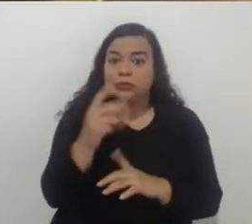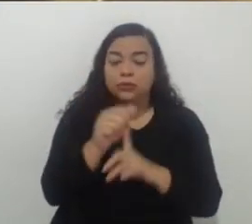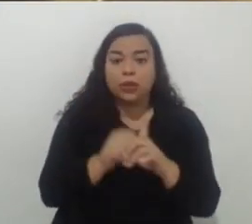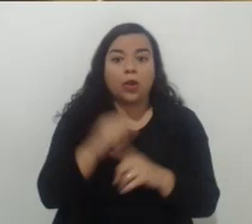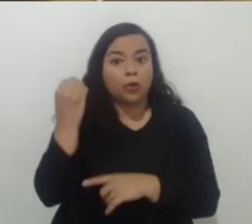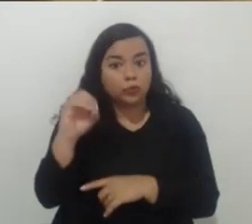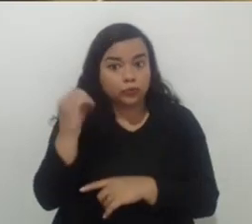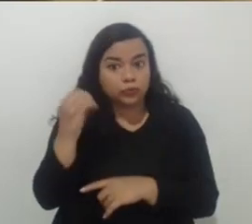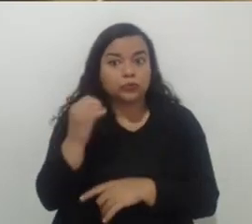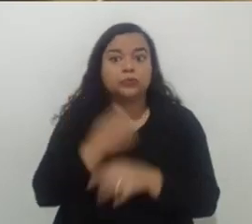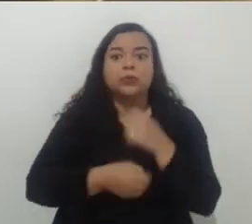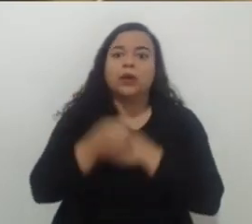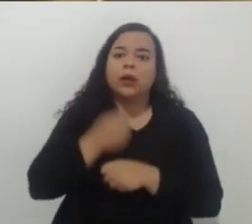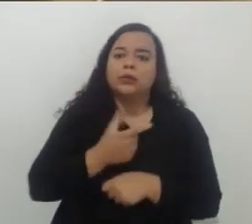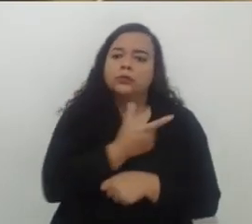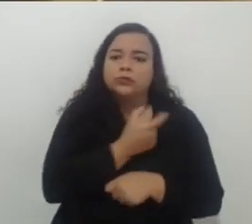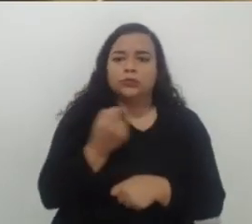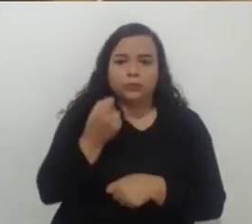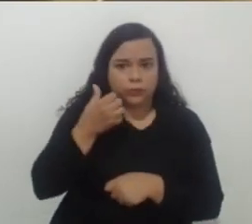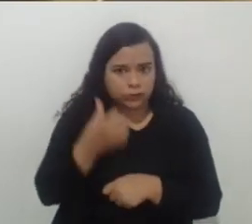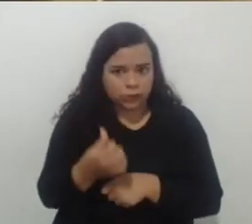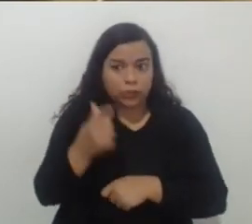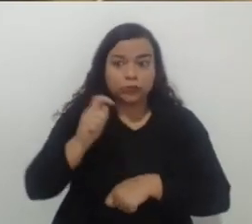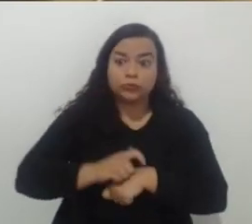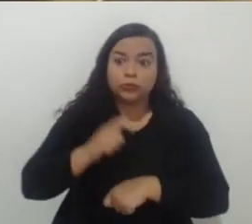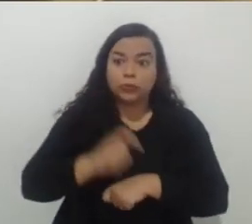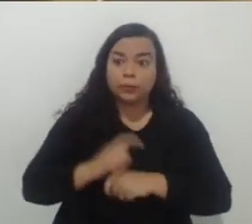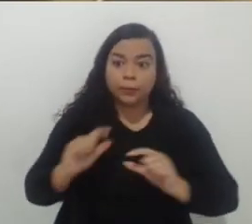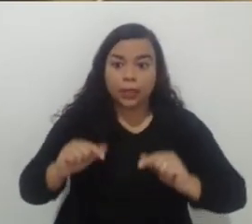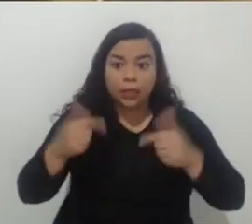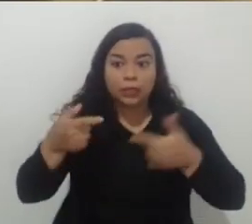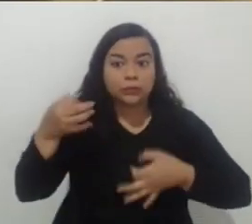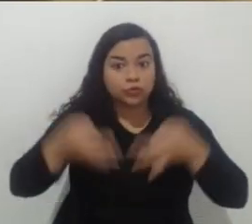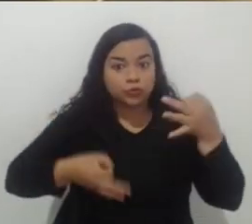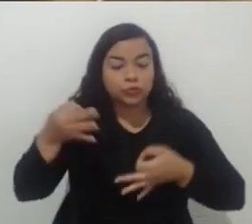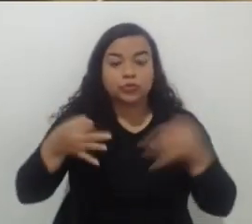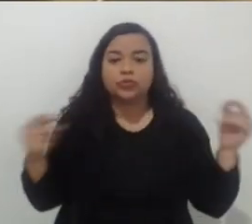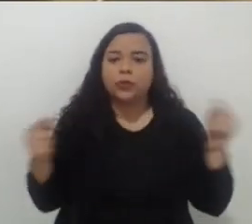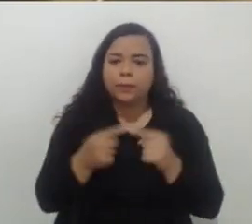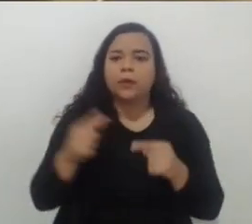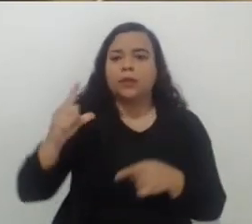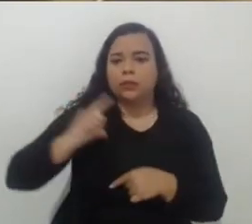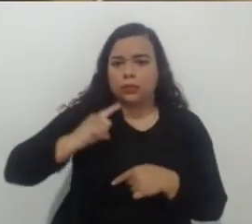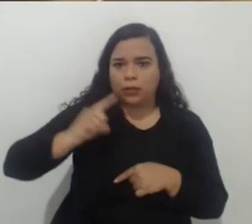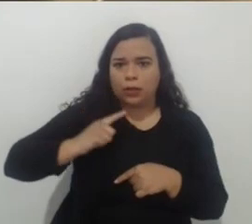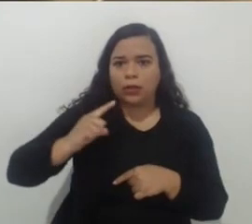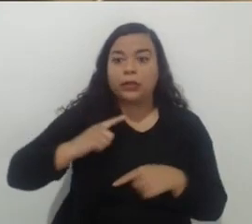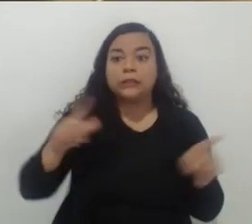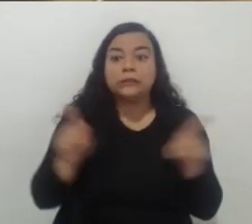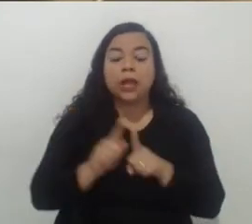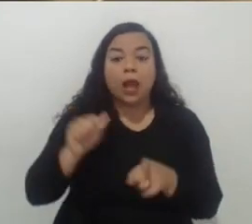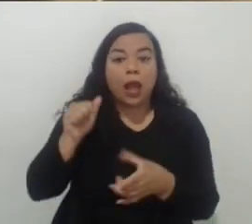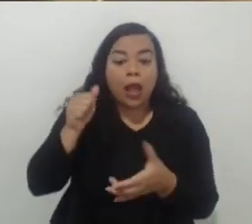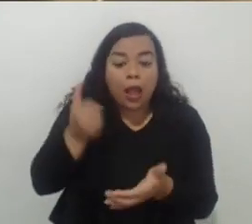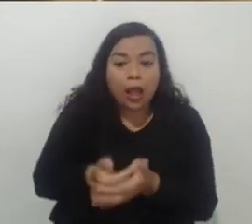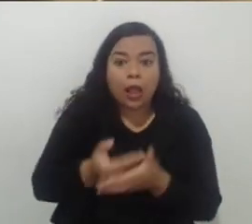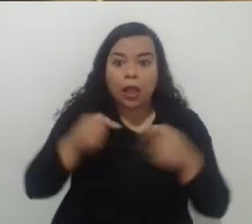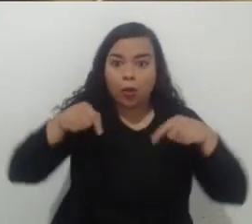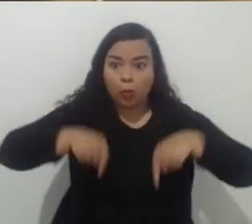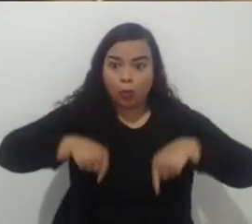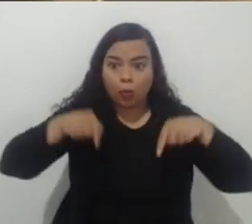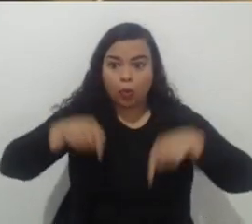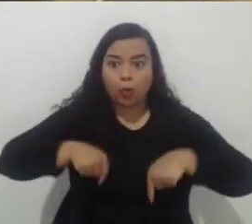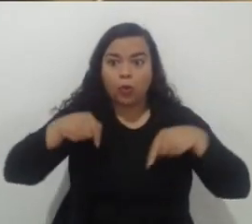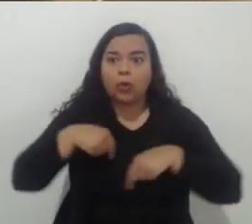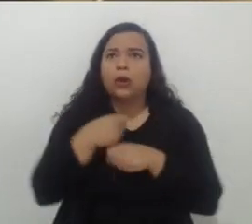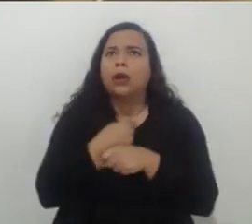2006, momento em que o ato jurídico se consolida e até o presente momento, 18 anos, ou